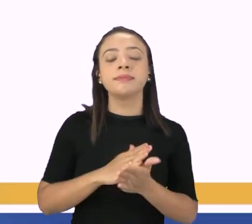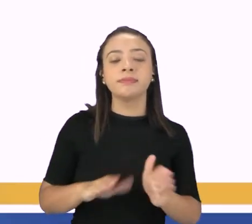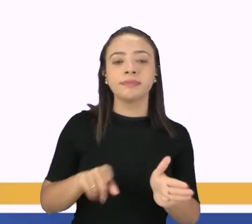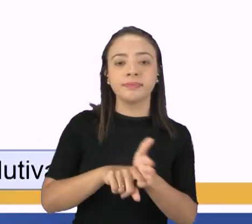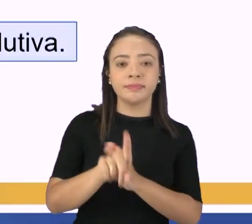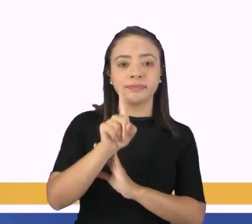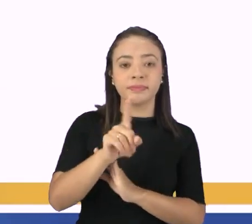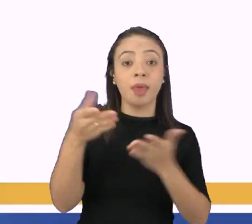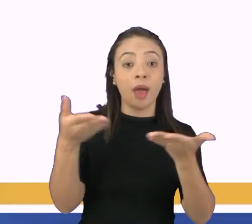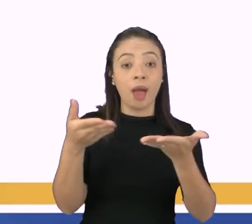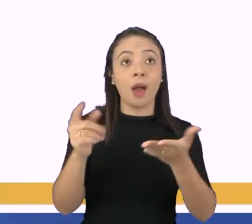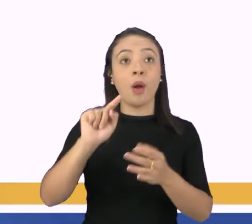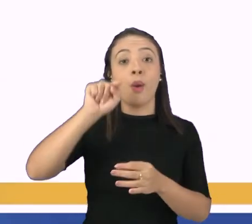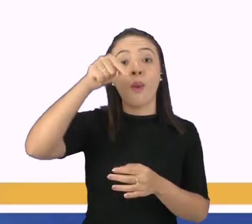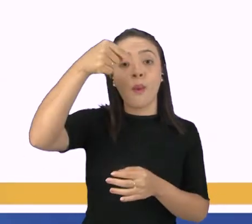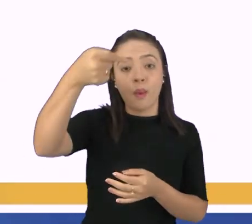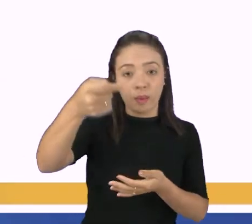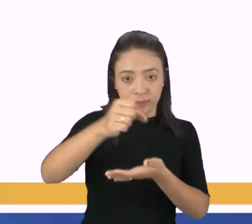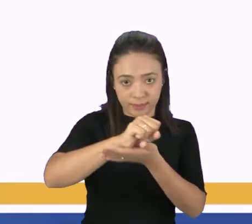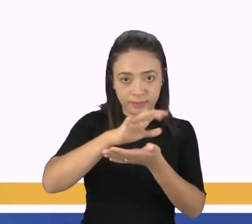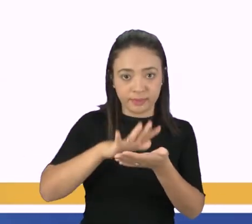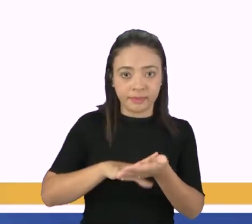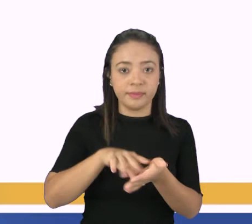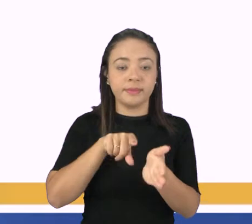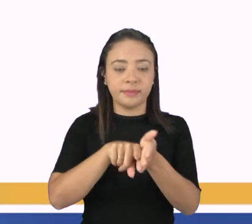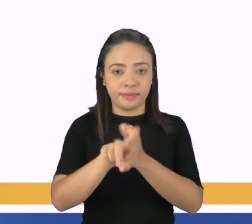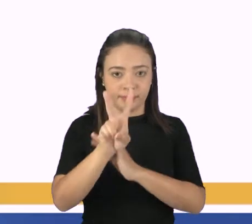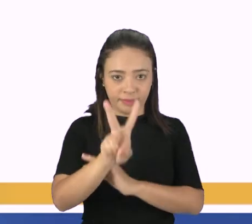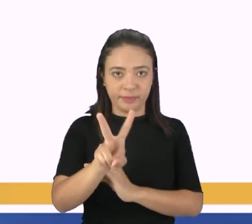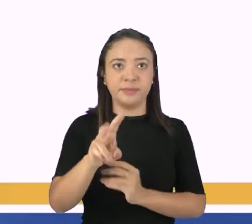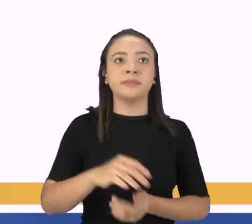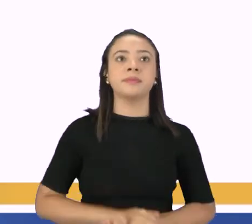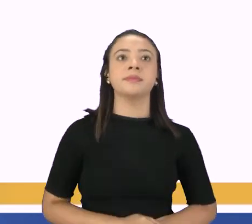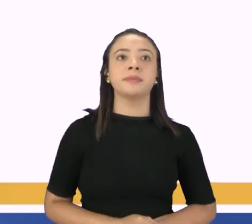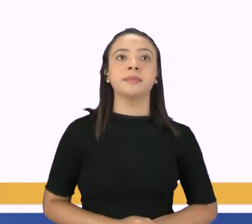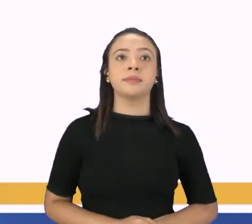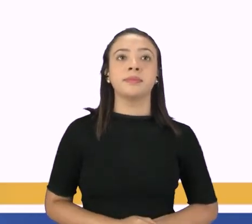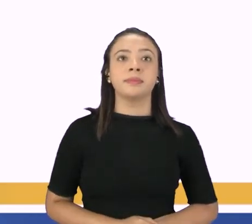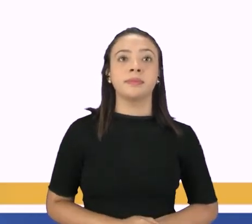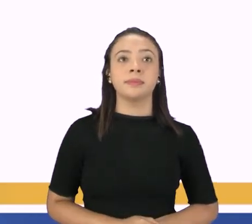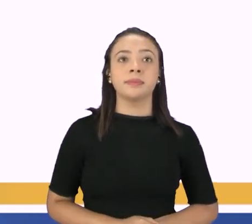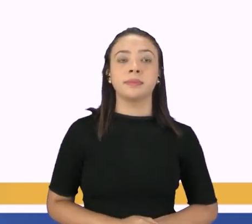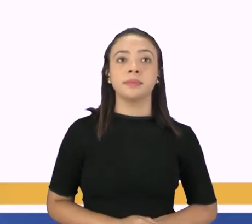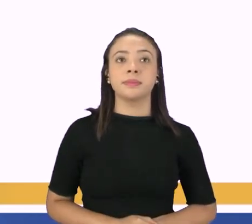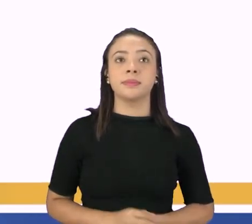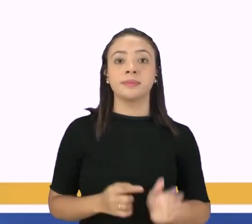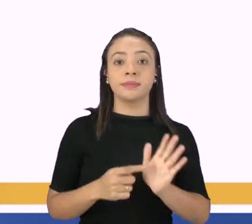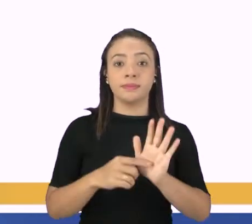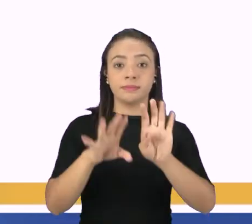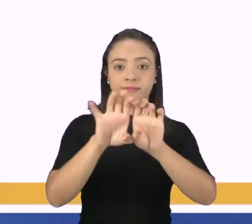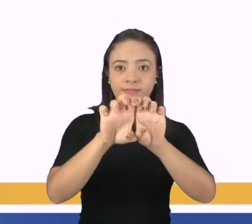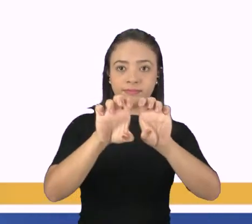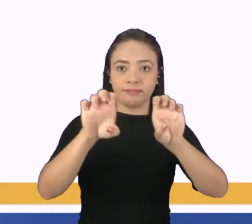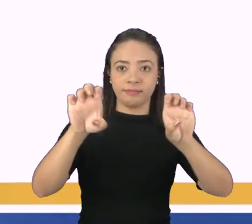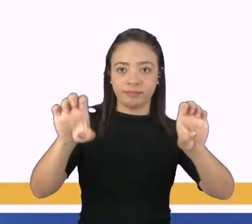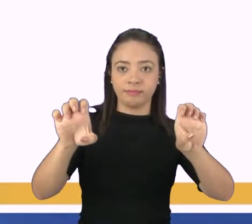Vamos passar agora para o próximo exercício, exercício de número 2. Vamos resolver a